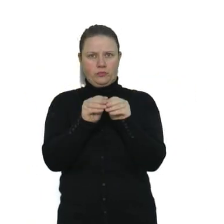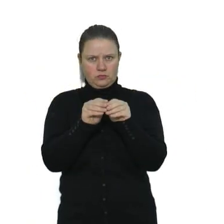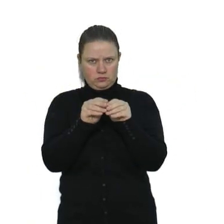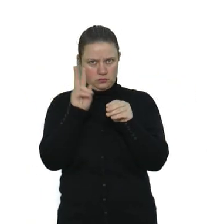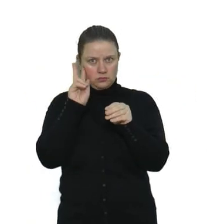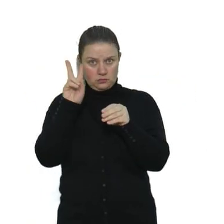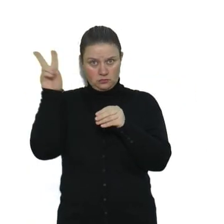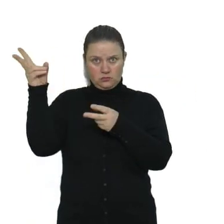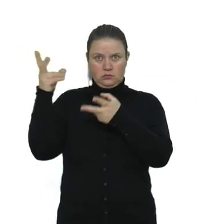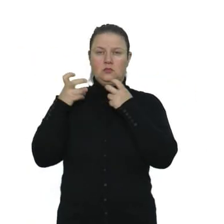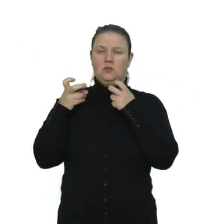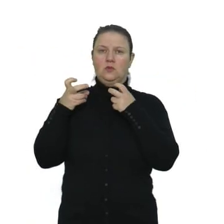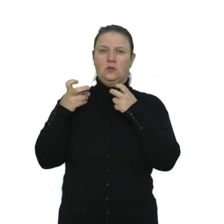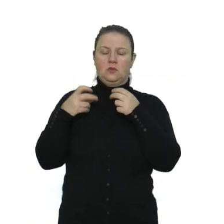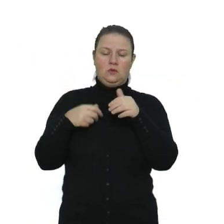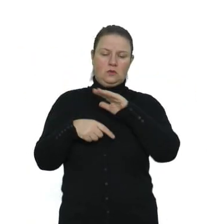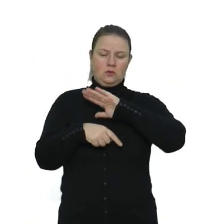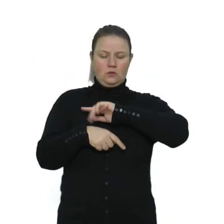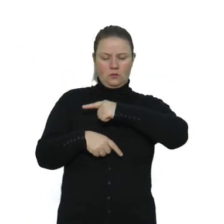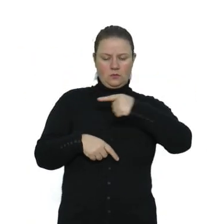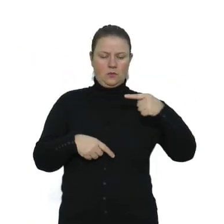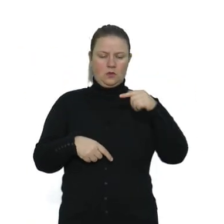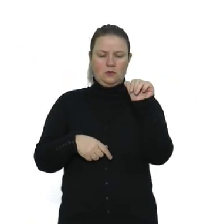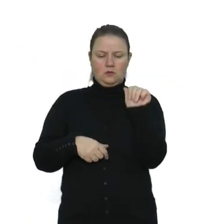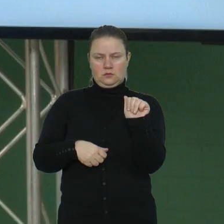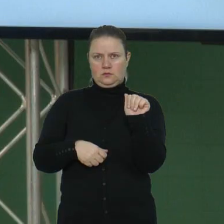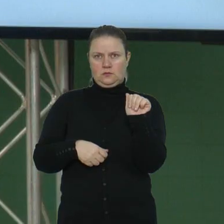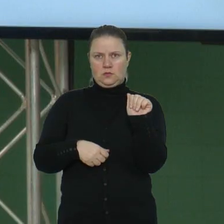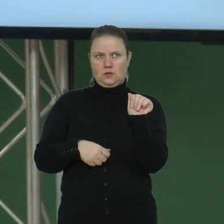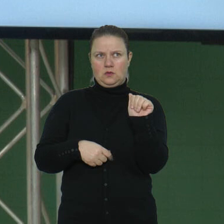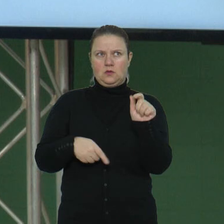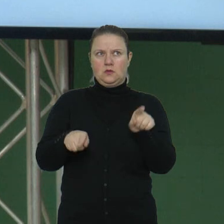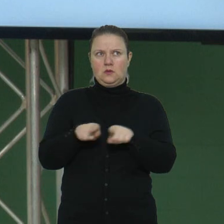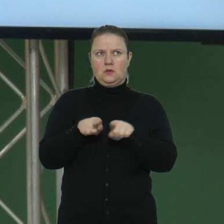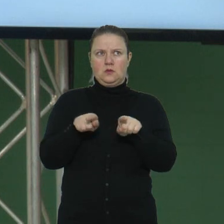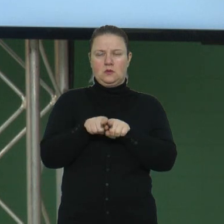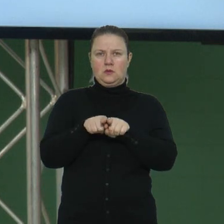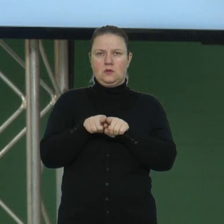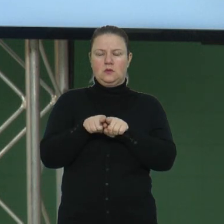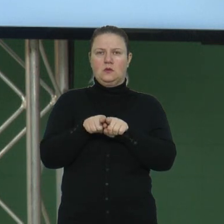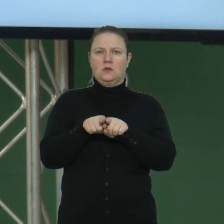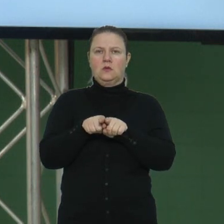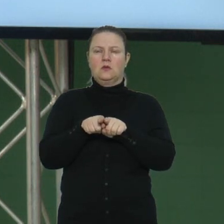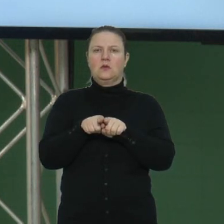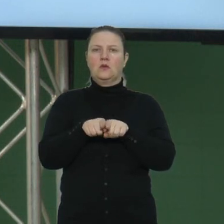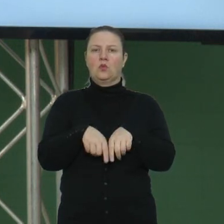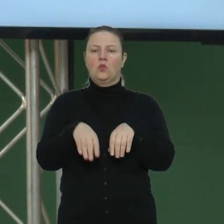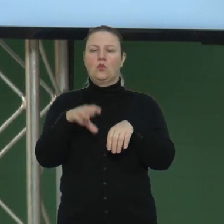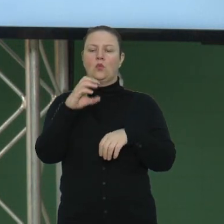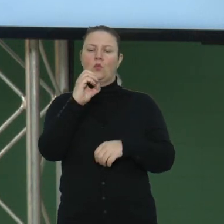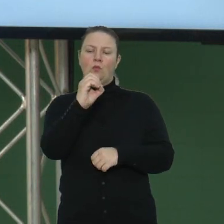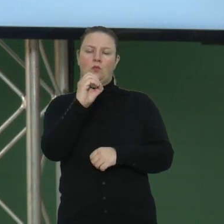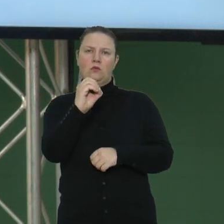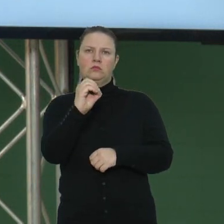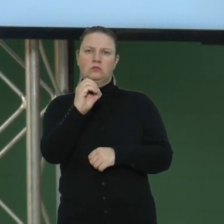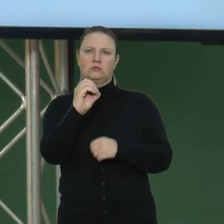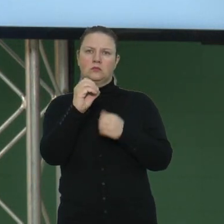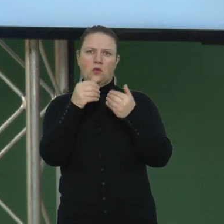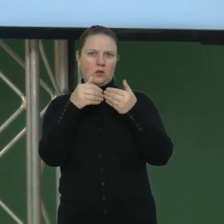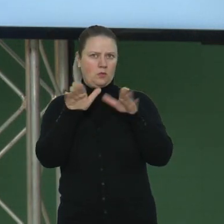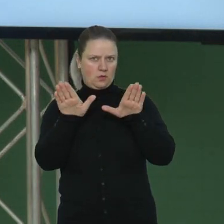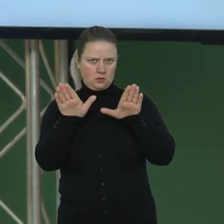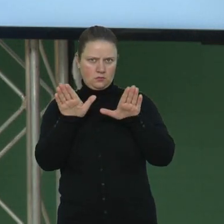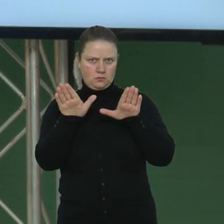aqui o menos A. Esse meu intervalo vai até o A, como ele é somente menor, bolinha aberta. A